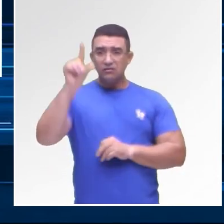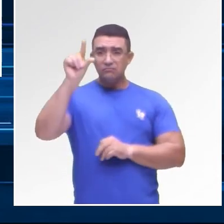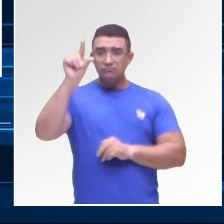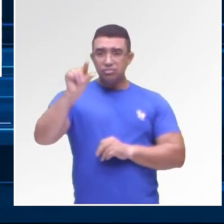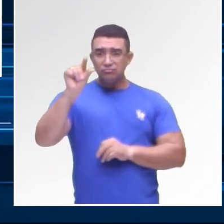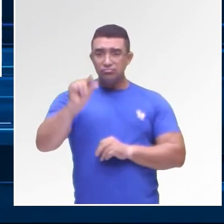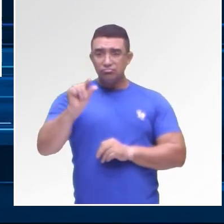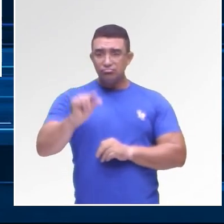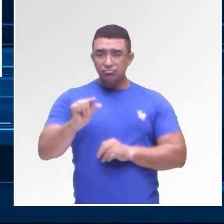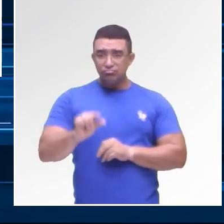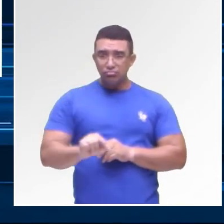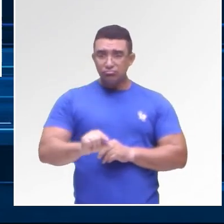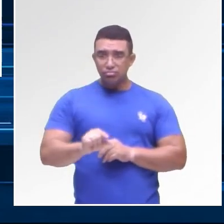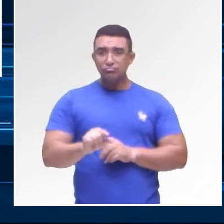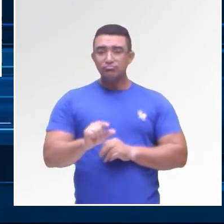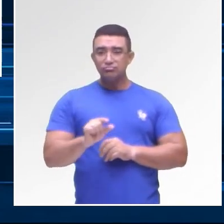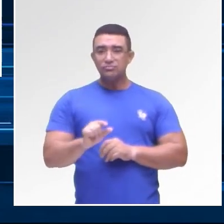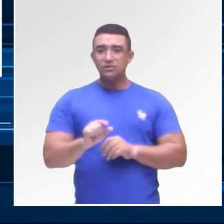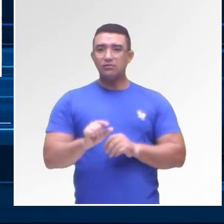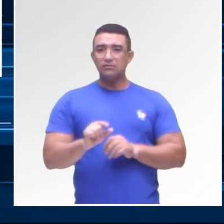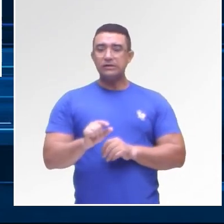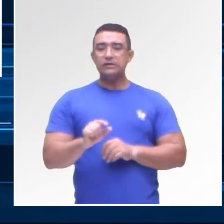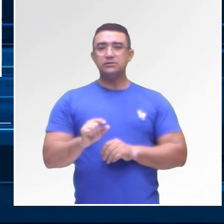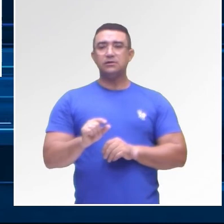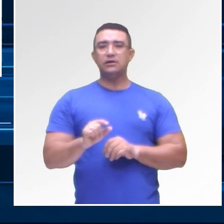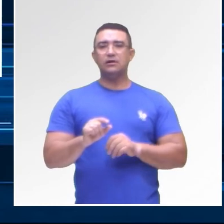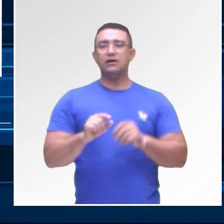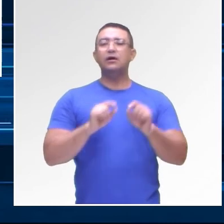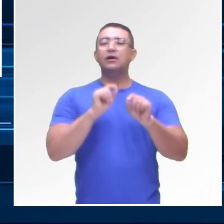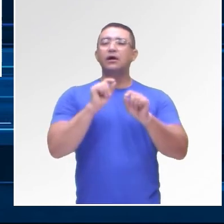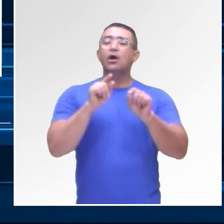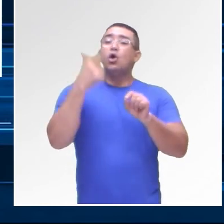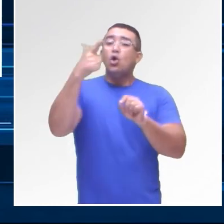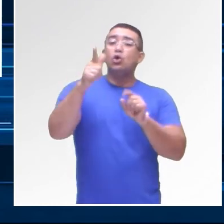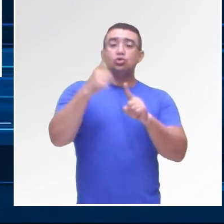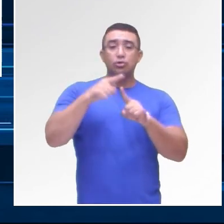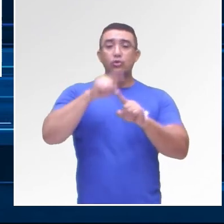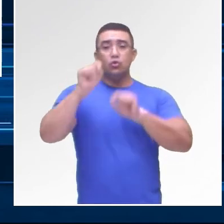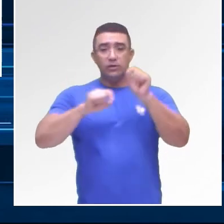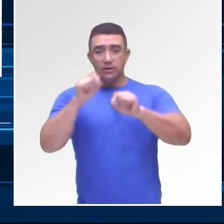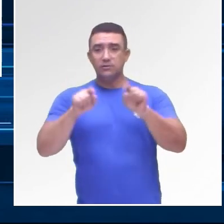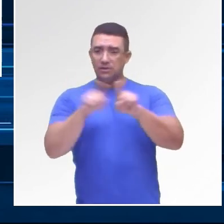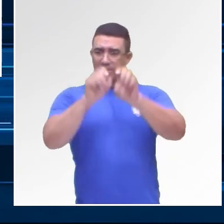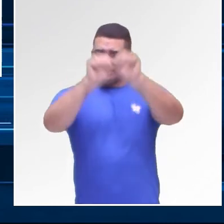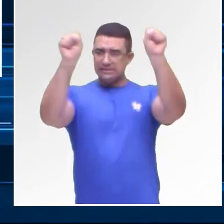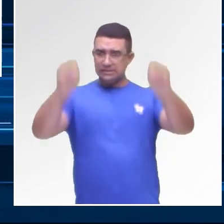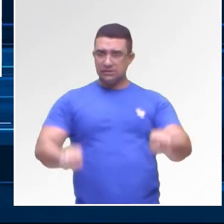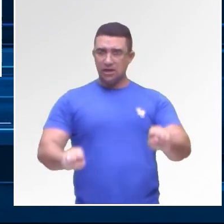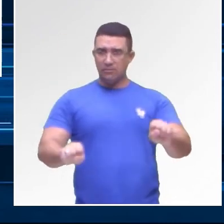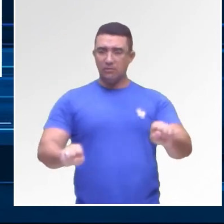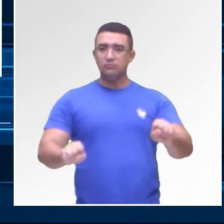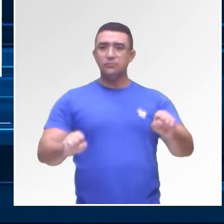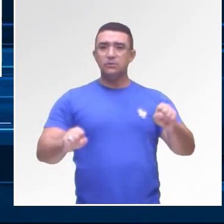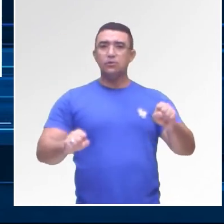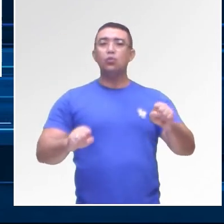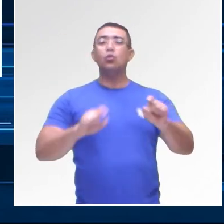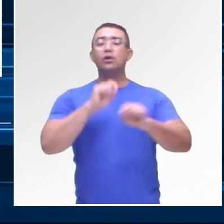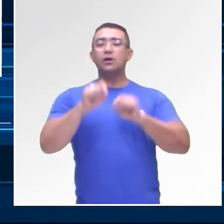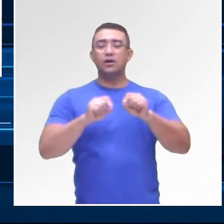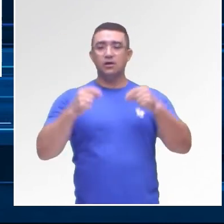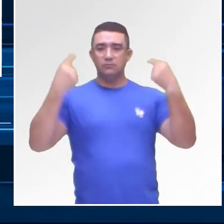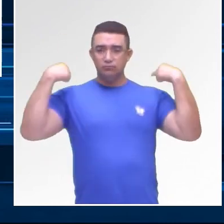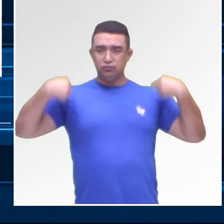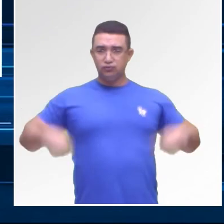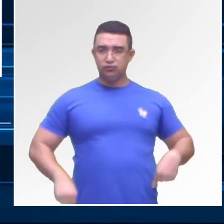vez mais essa questão da massa óssea. O outro é o nosso sistema esquelético fraco, os